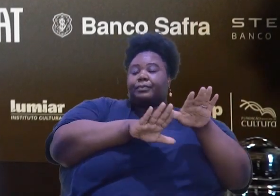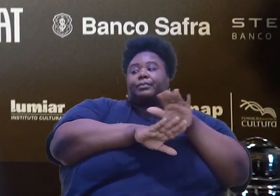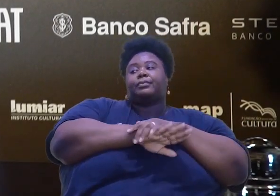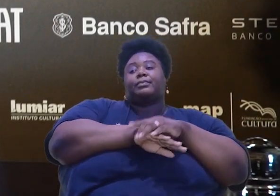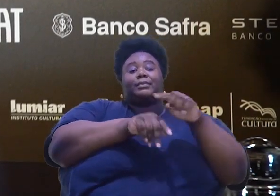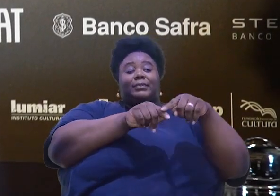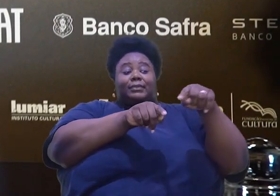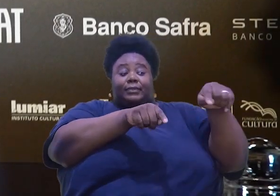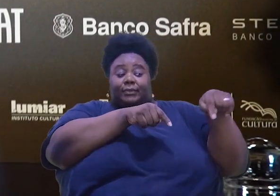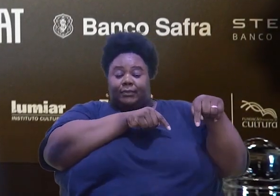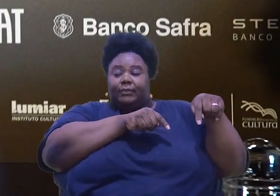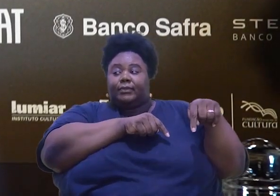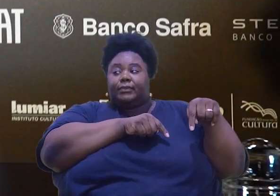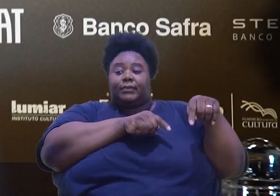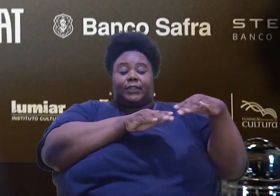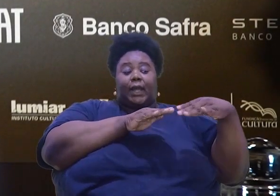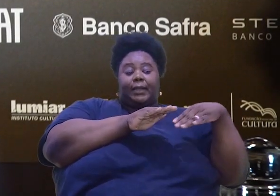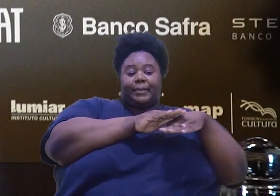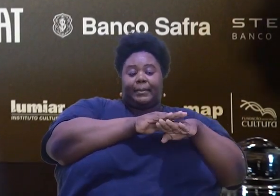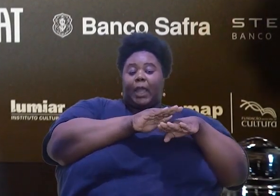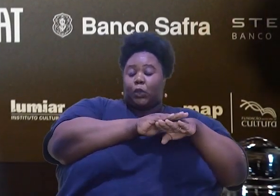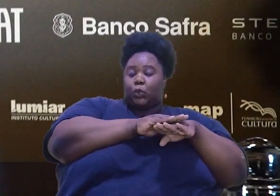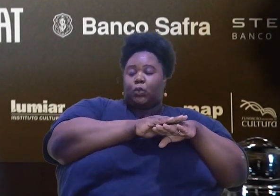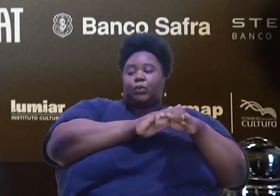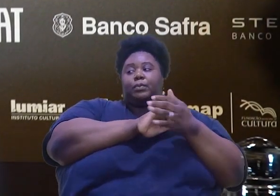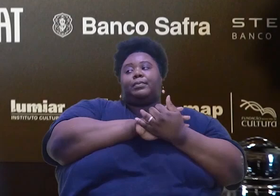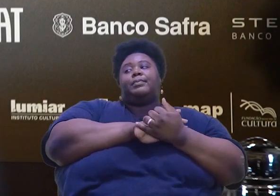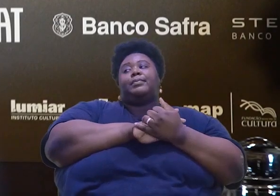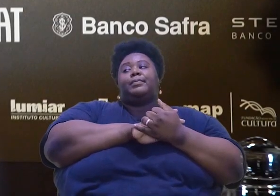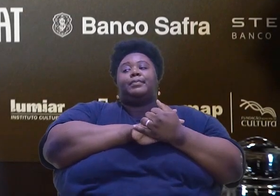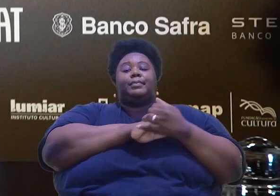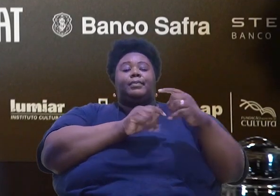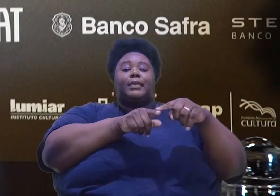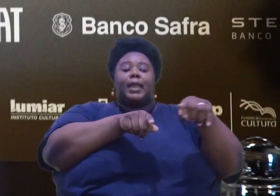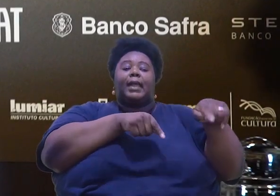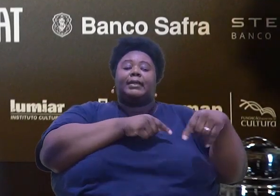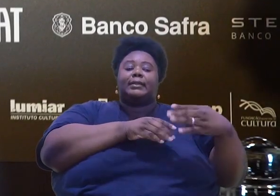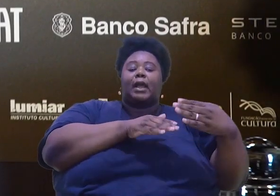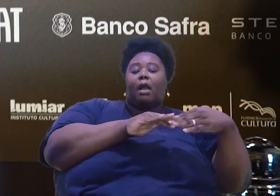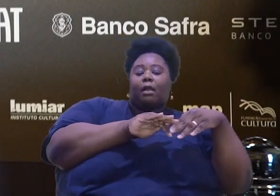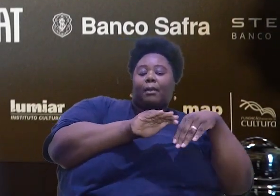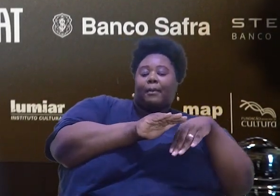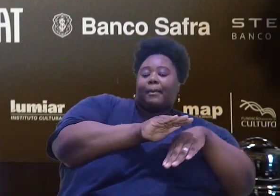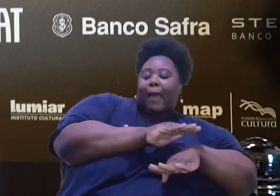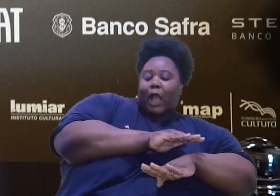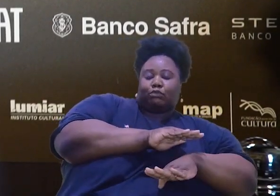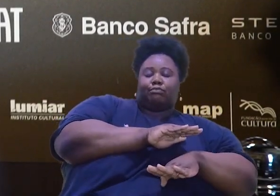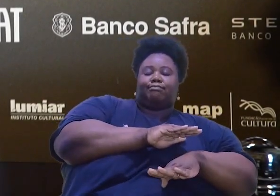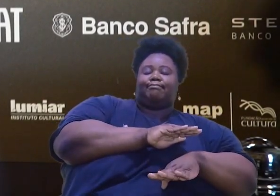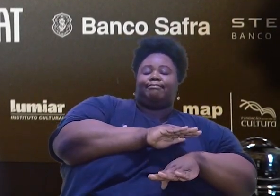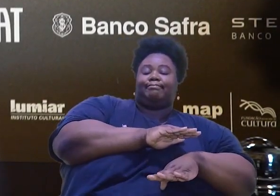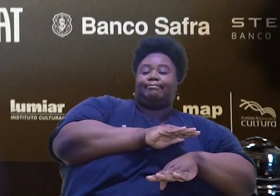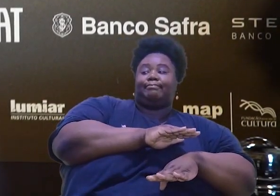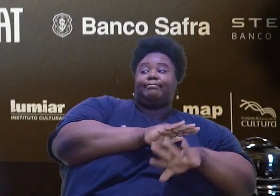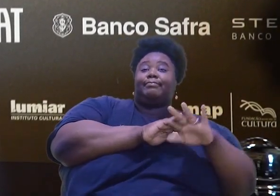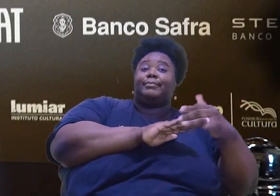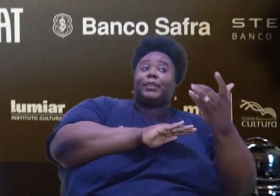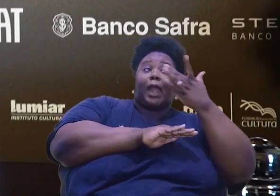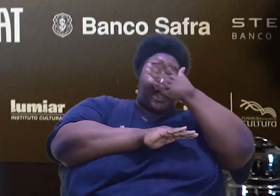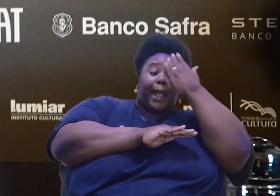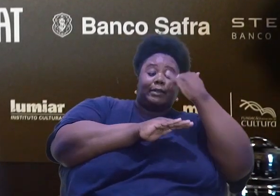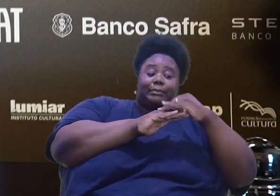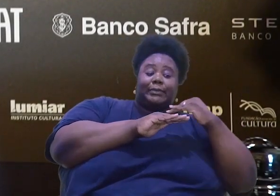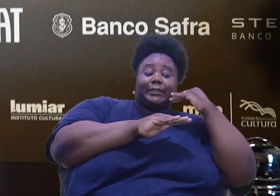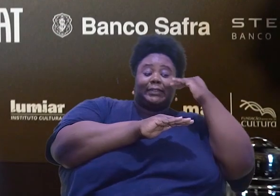classes do andar de baixo, que eram as classes do Porões. E quem ficava